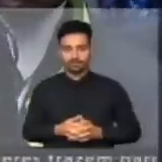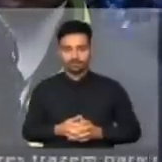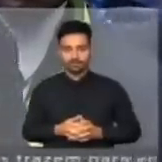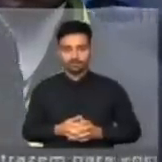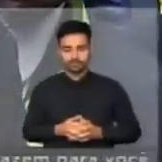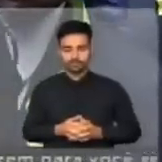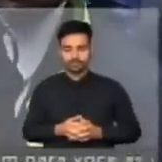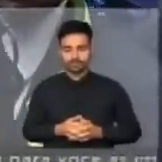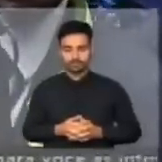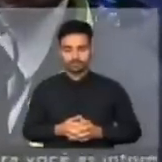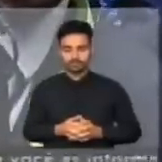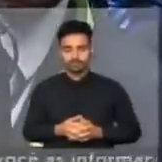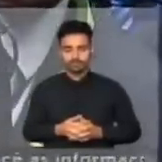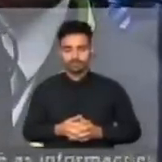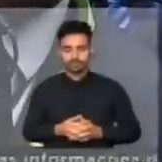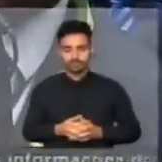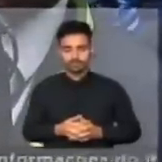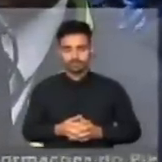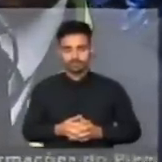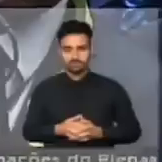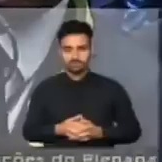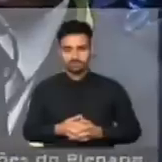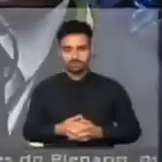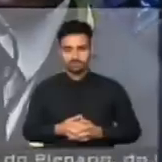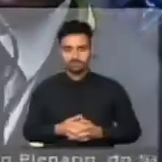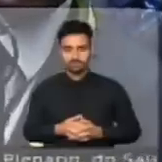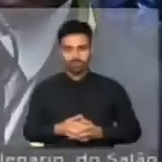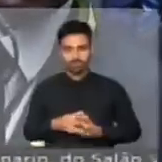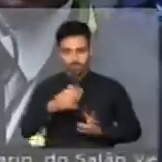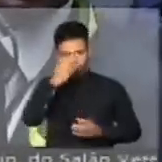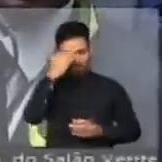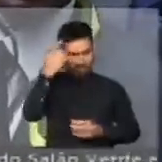A maior herança que um homem